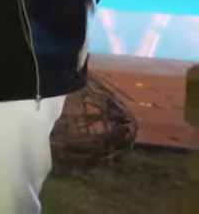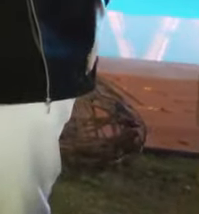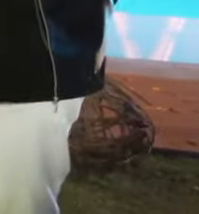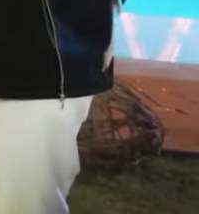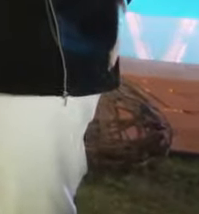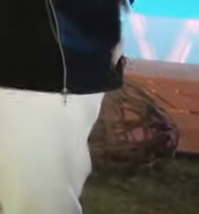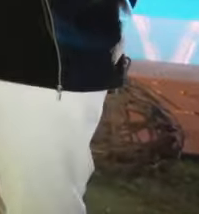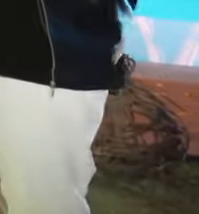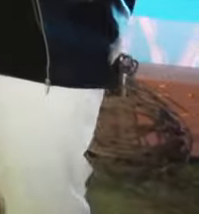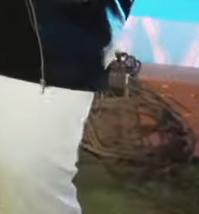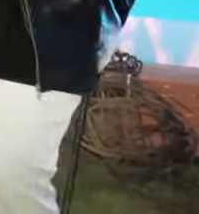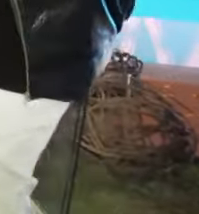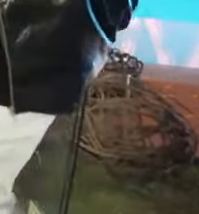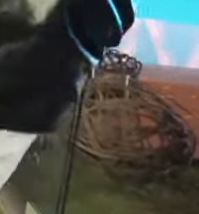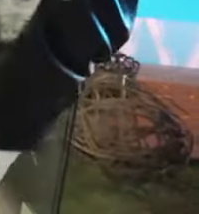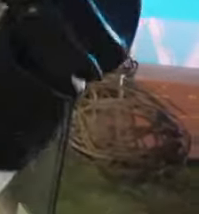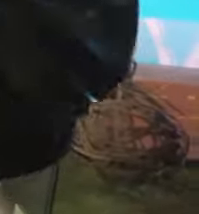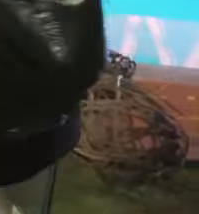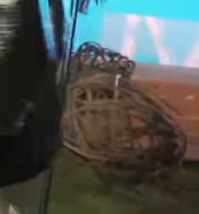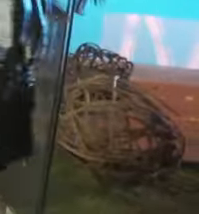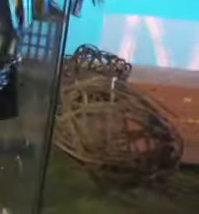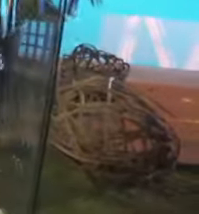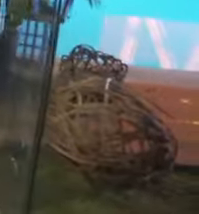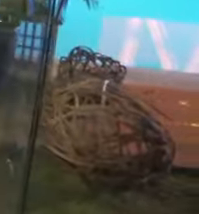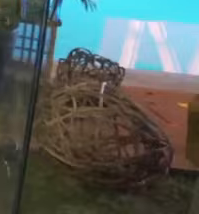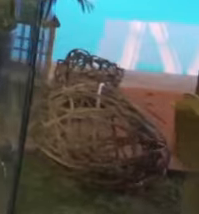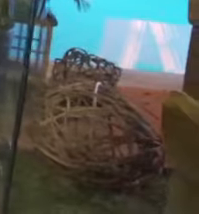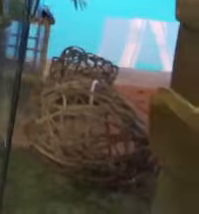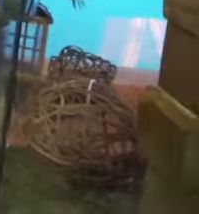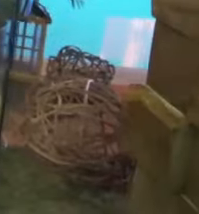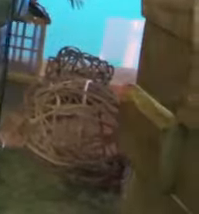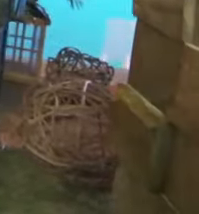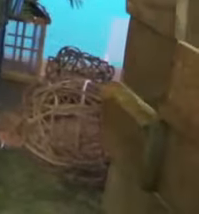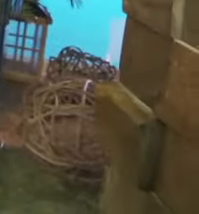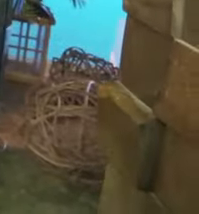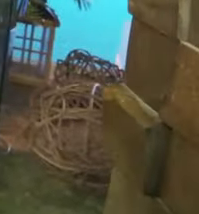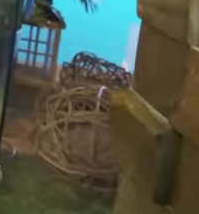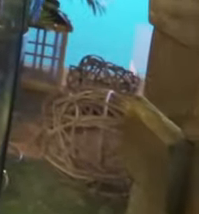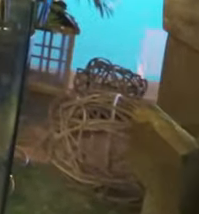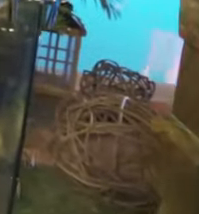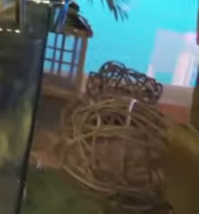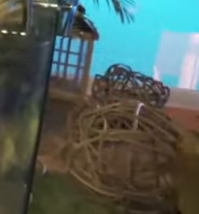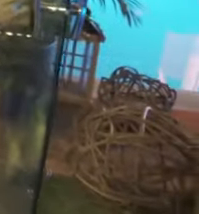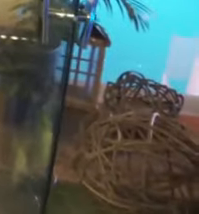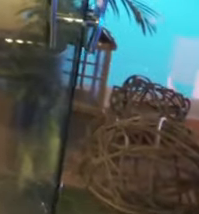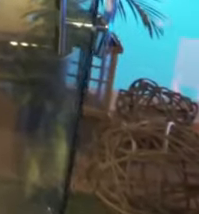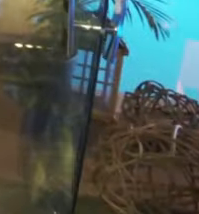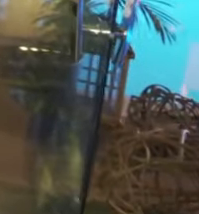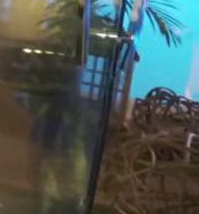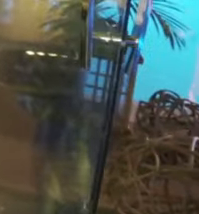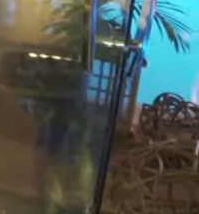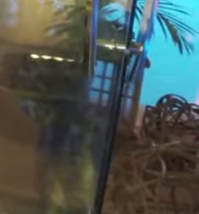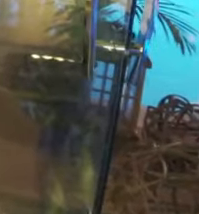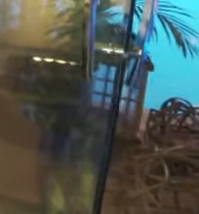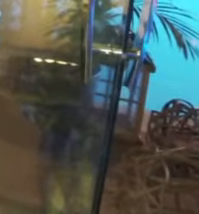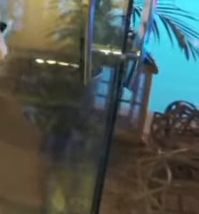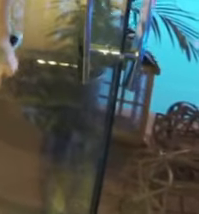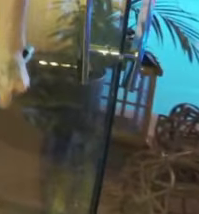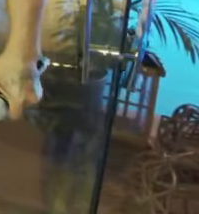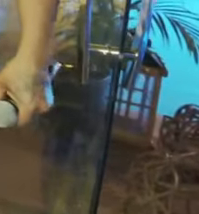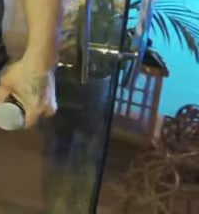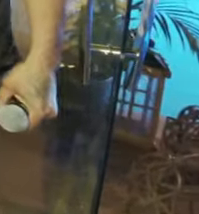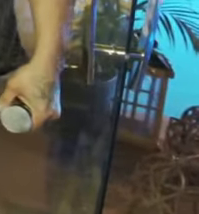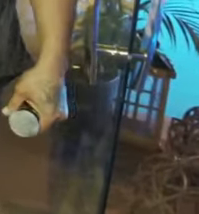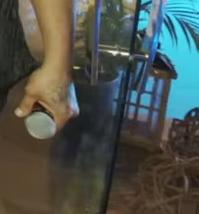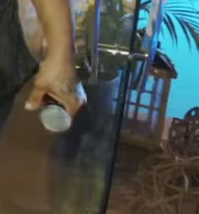pra soltar, doido. Mano. Agora vontade, sim. Me surpreenda, me surpreenda, mano. E aí, mano? Demorou. Preciso só ainda arraso, meu irmão. Bora. Isso